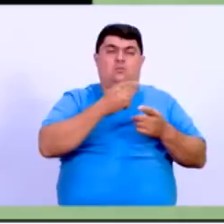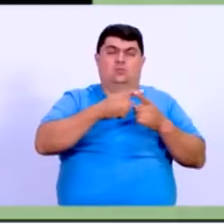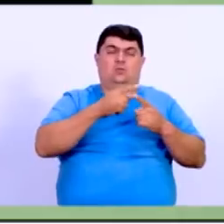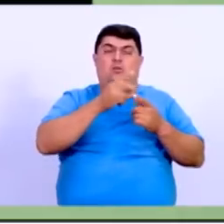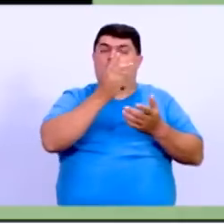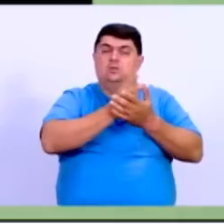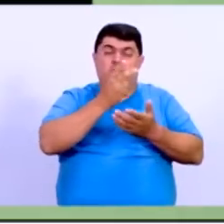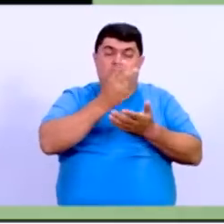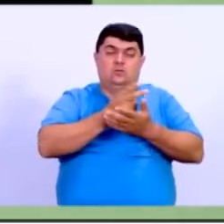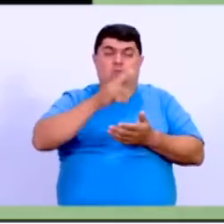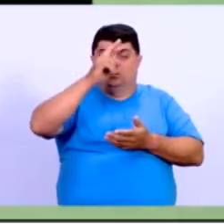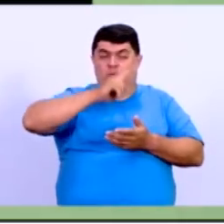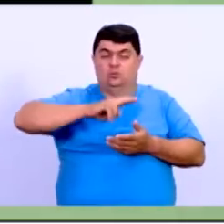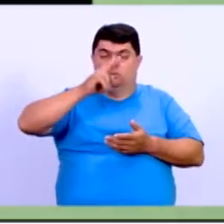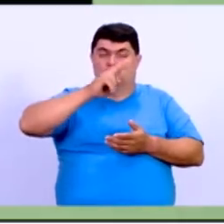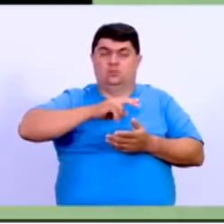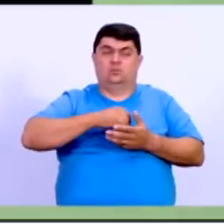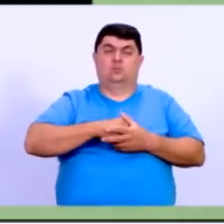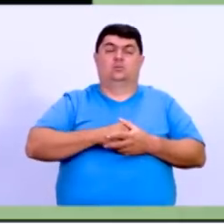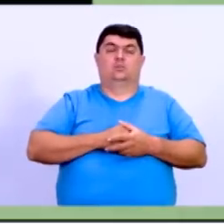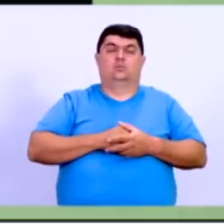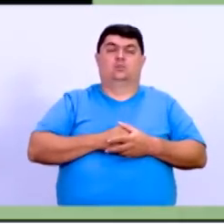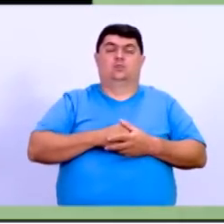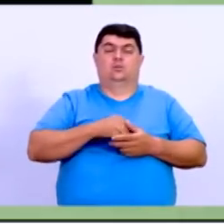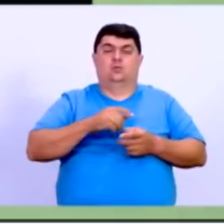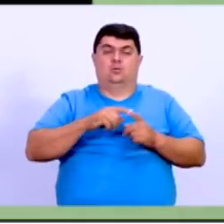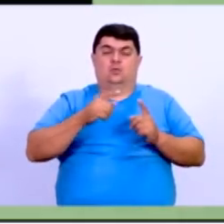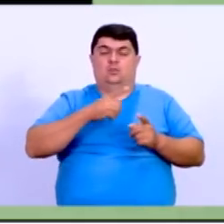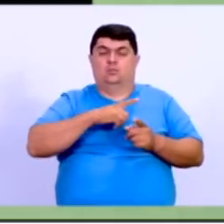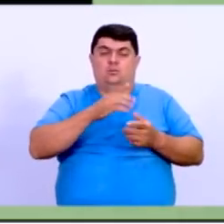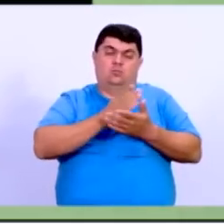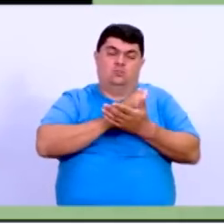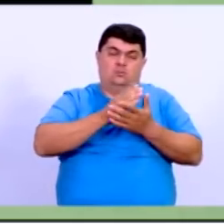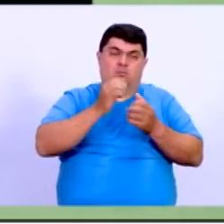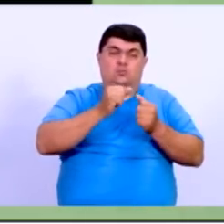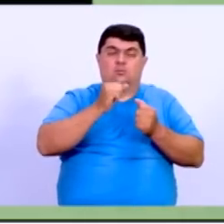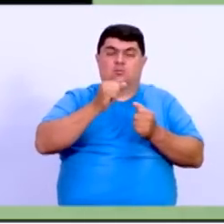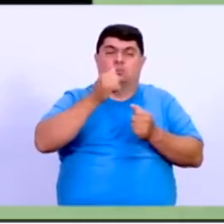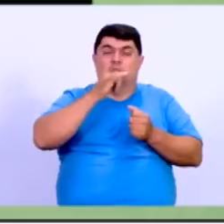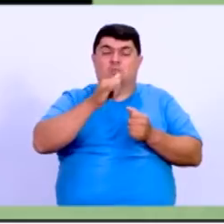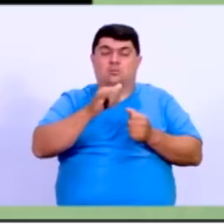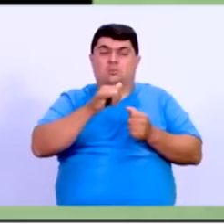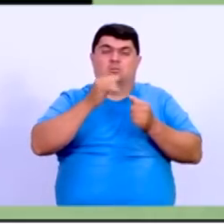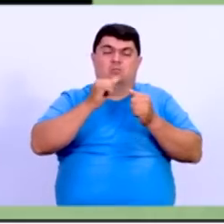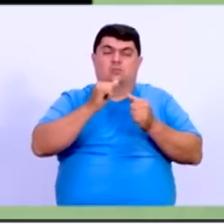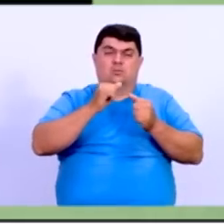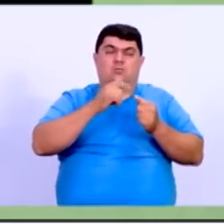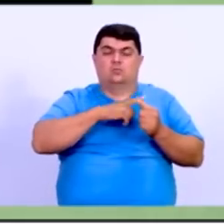continue funcionando apesar, né, de ter algum problema relacionado, né, à